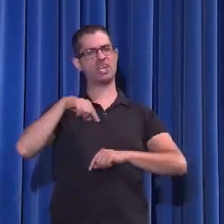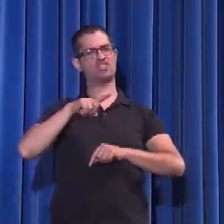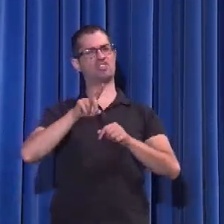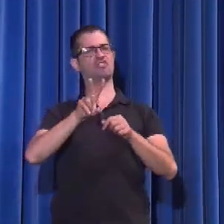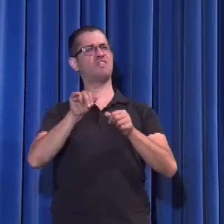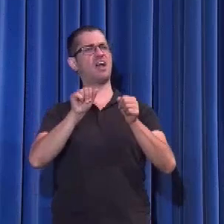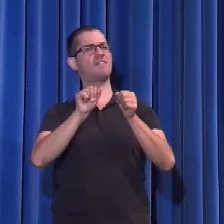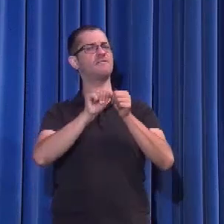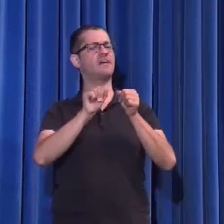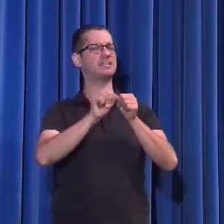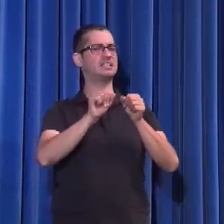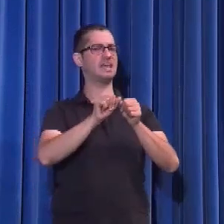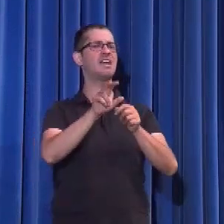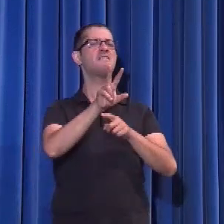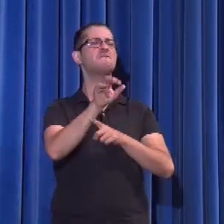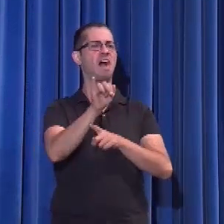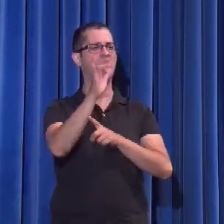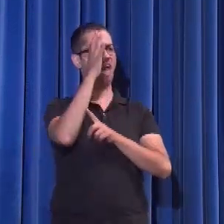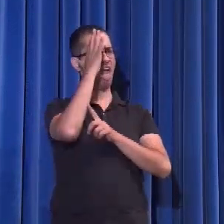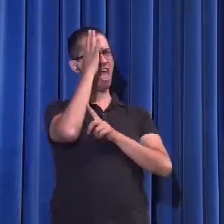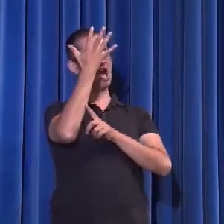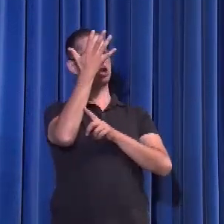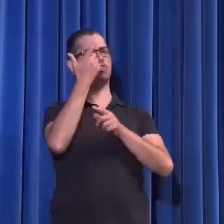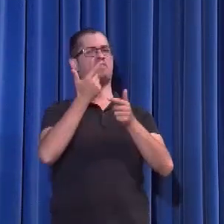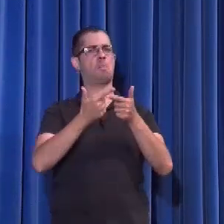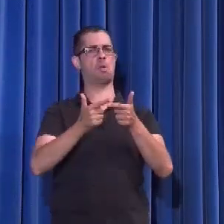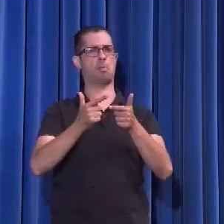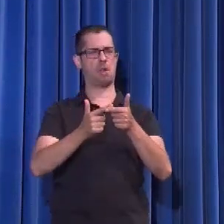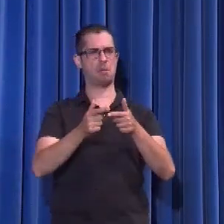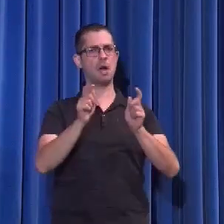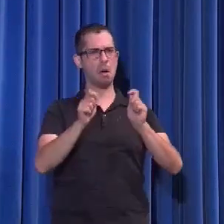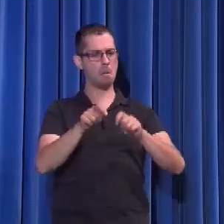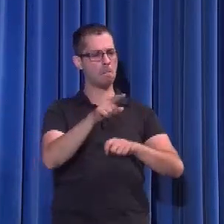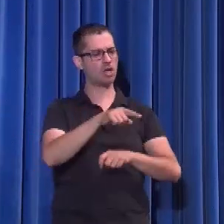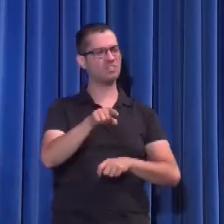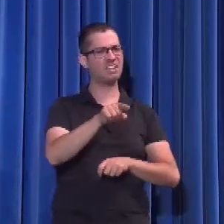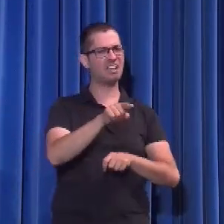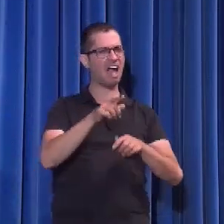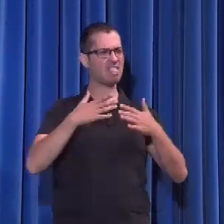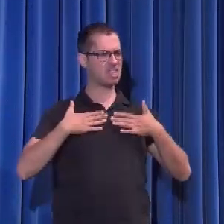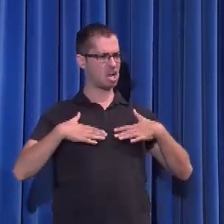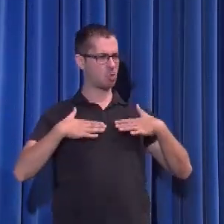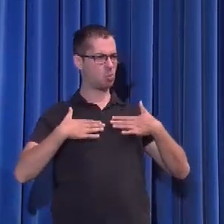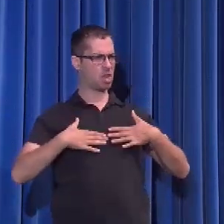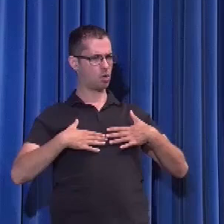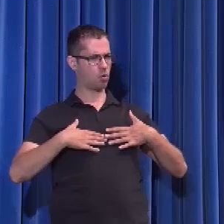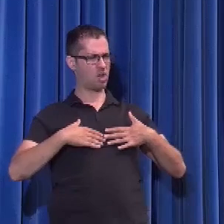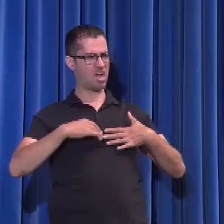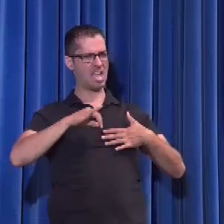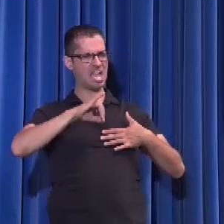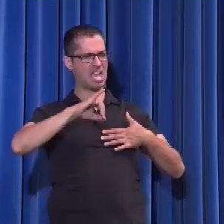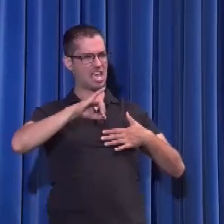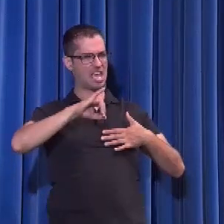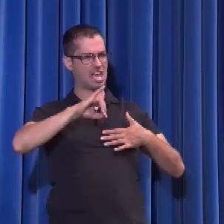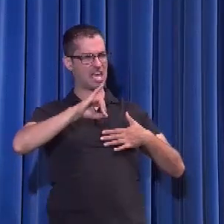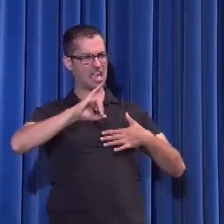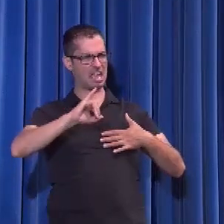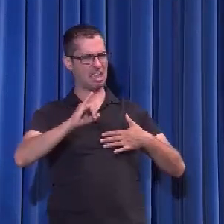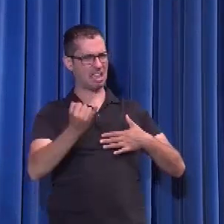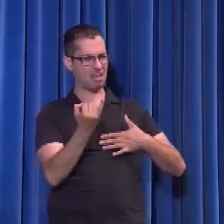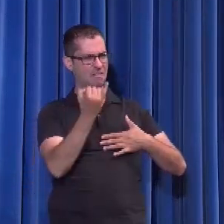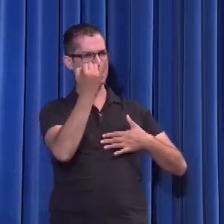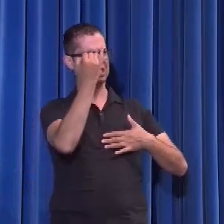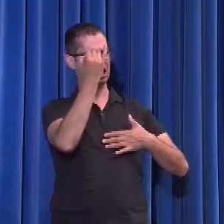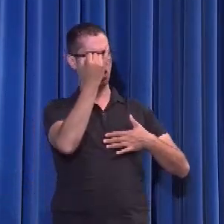vão resolver o nosso problema. Fiquem tranquilos, a inflação não está alta. Fiquem tranquilos,